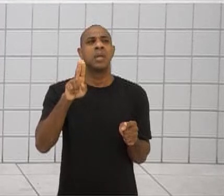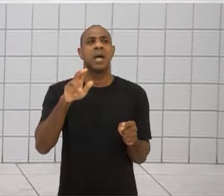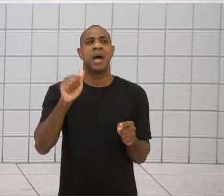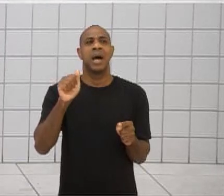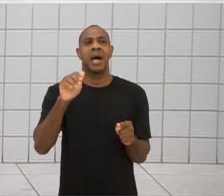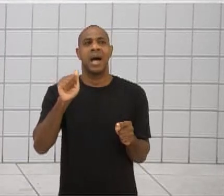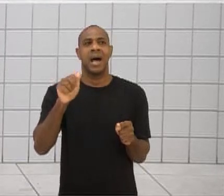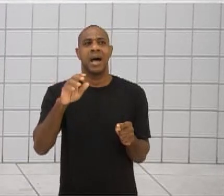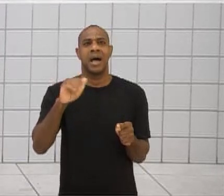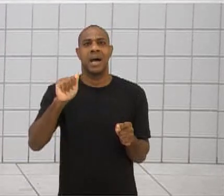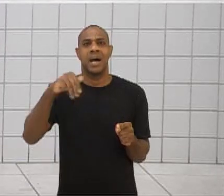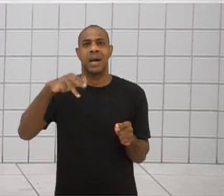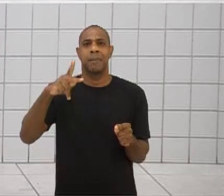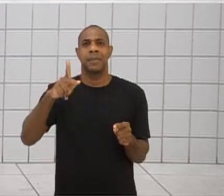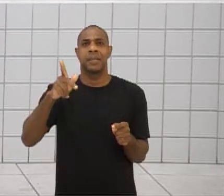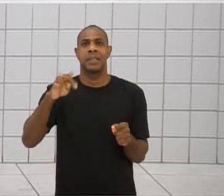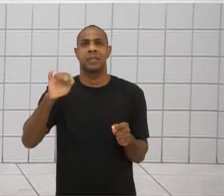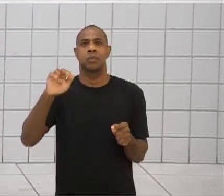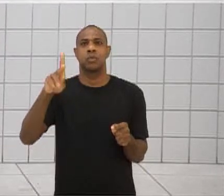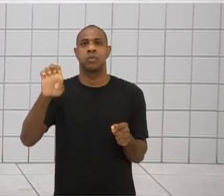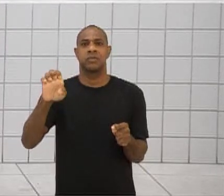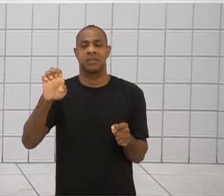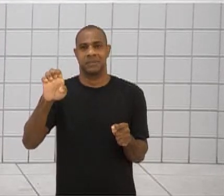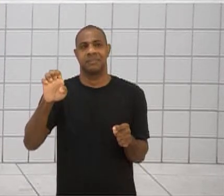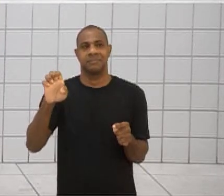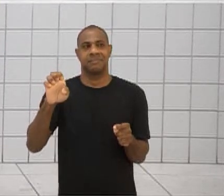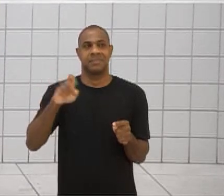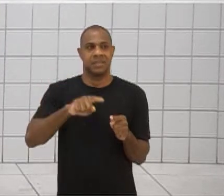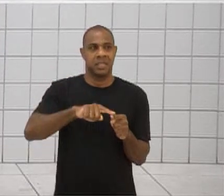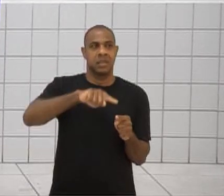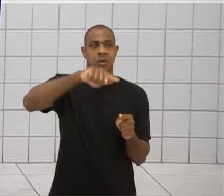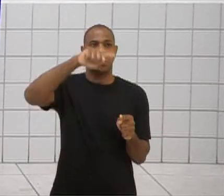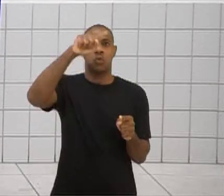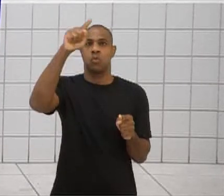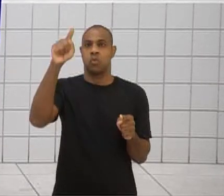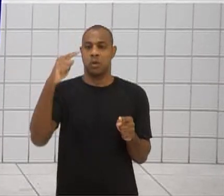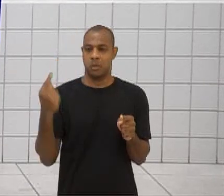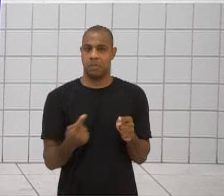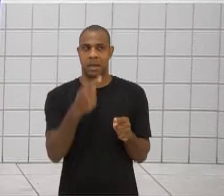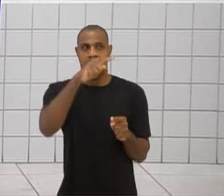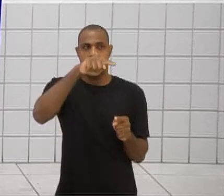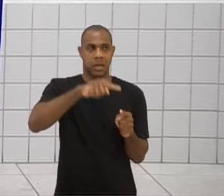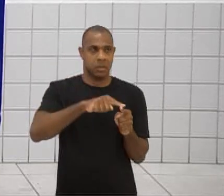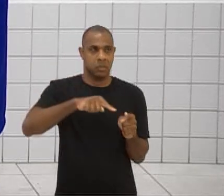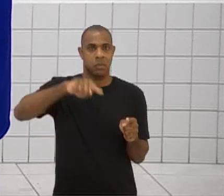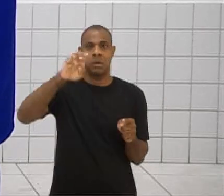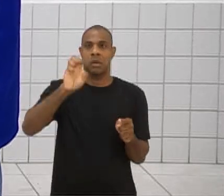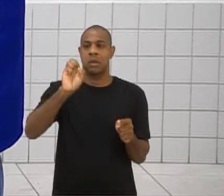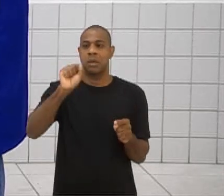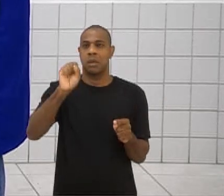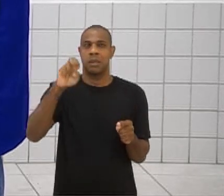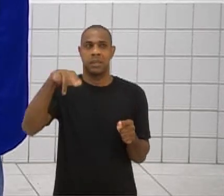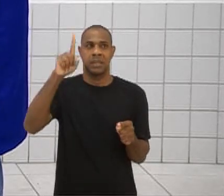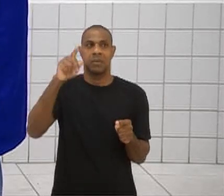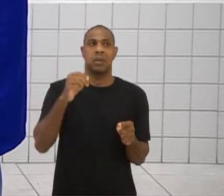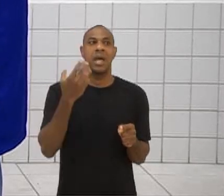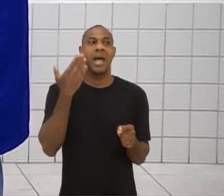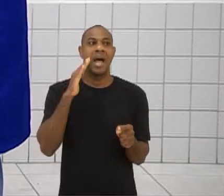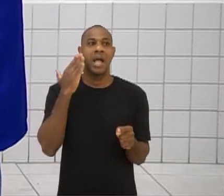amplitude da onda, né? Então, aqui a amplitude fica maior, né? Então, a função seno, ó, é essa em azul